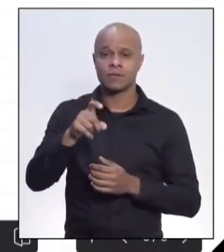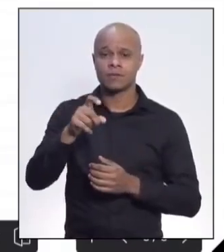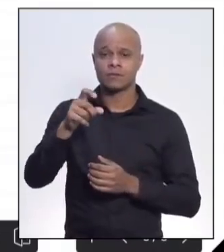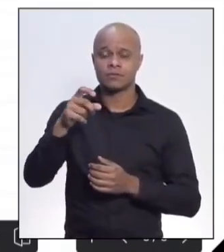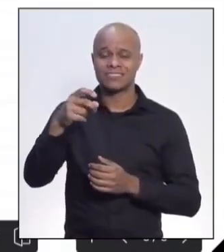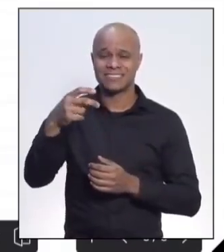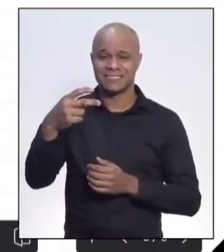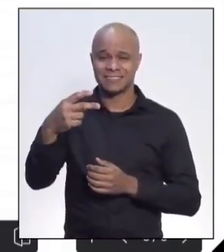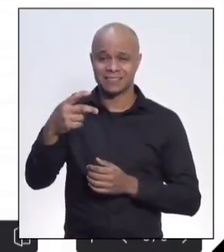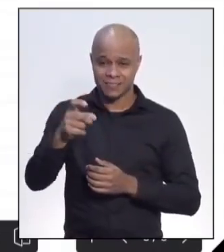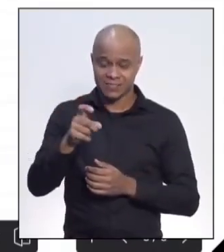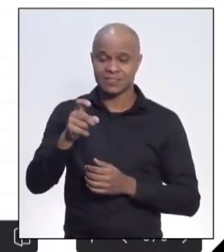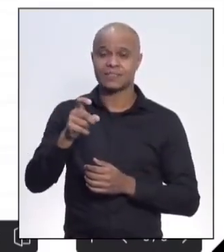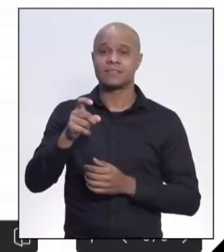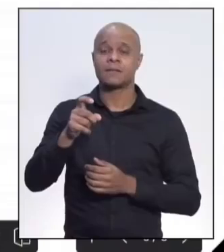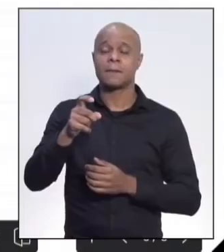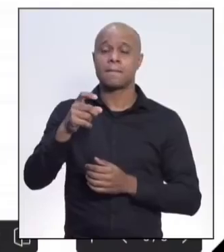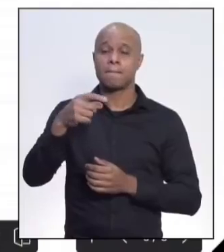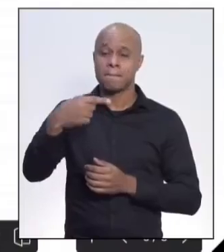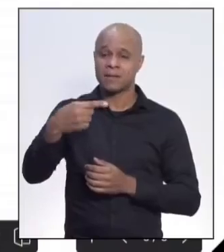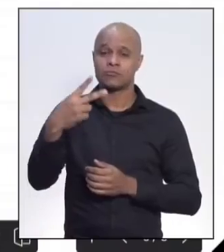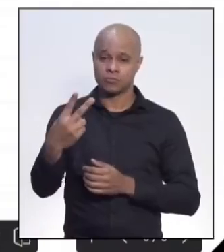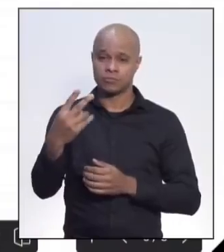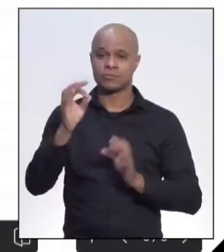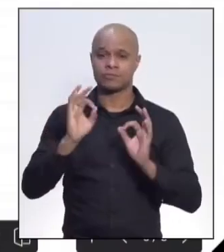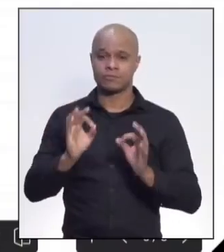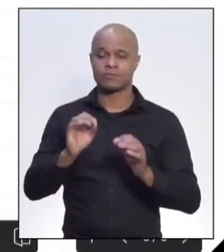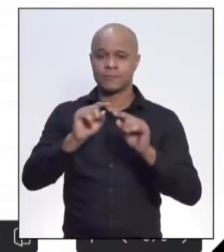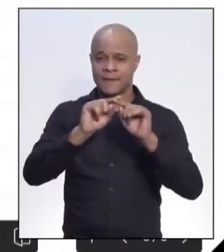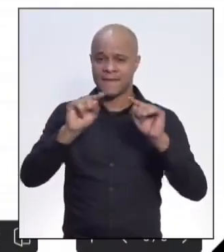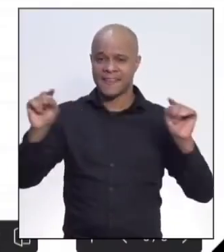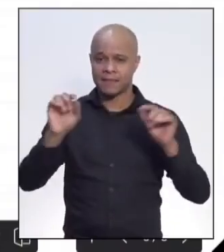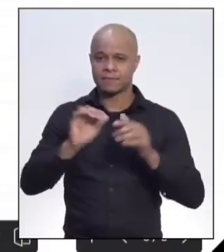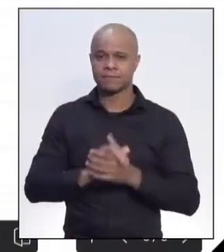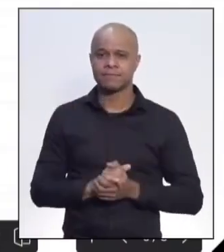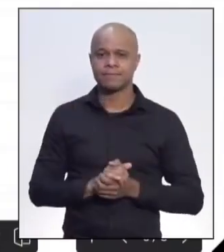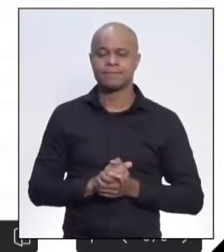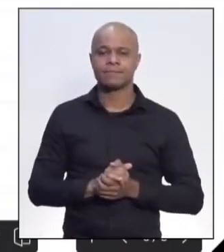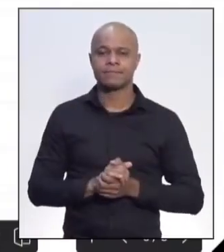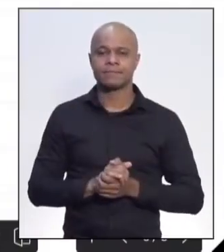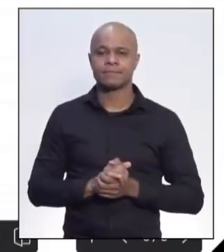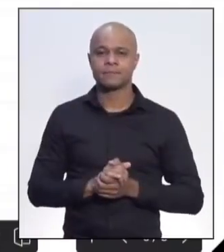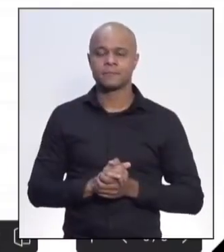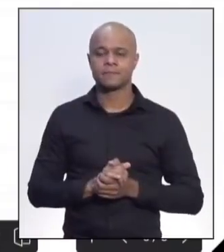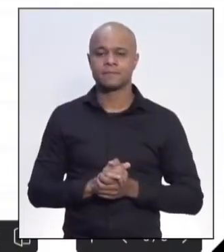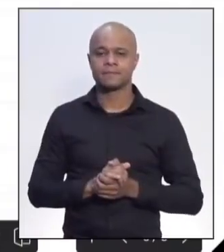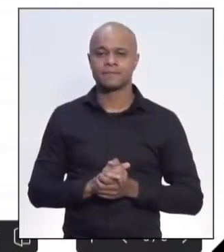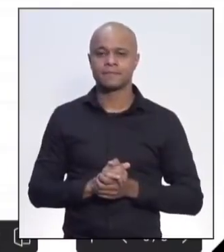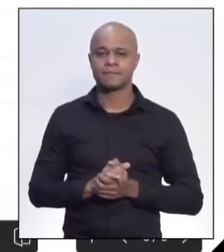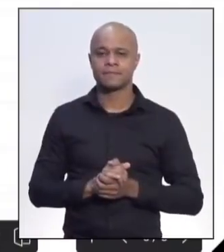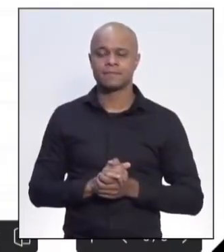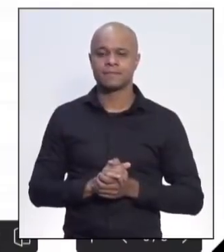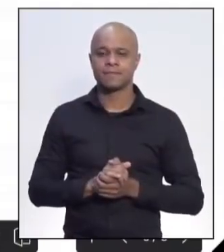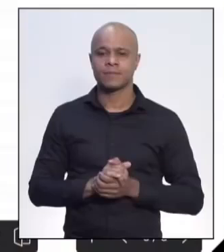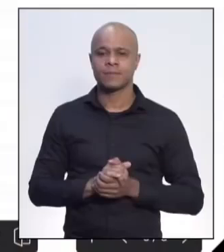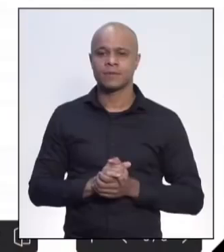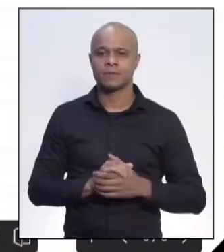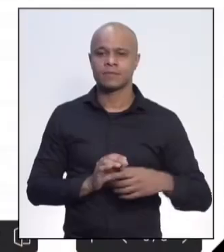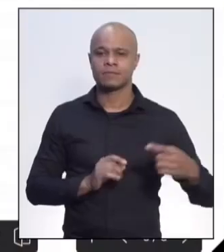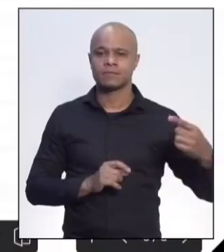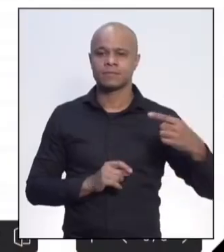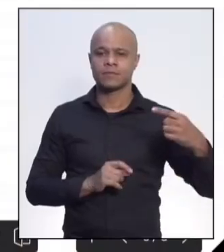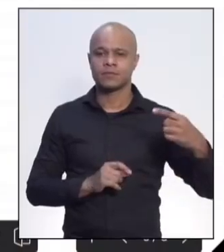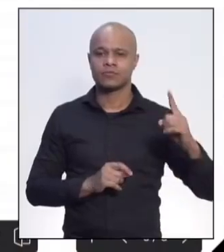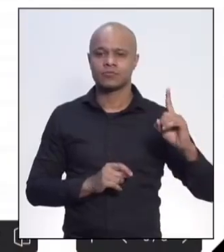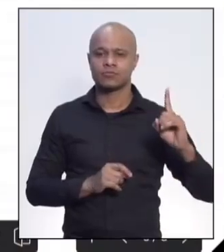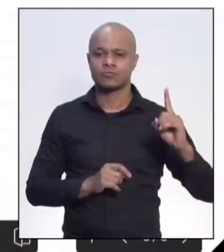2. Vou pegar 3 valores, correto? Menos 1, 0, opa, que esse